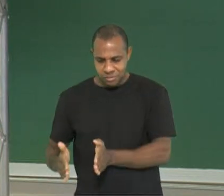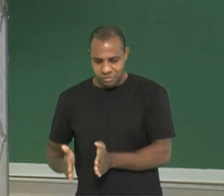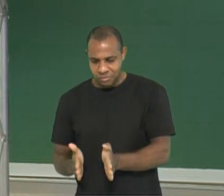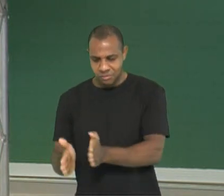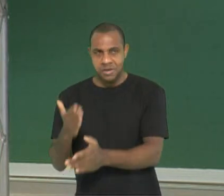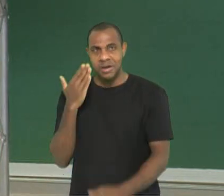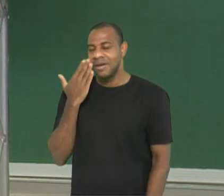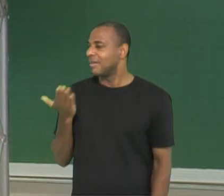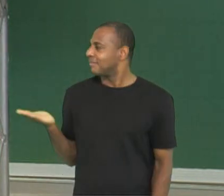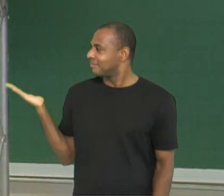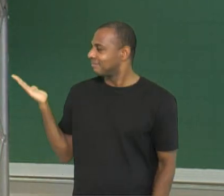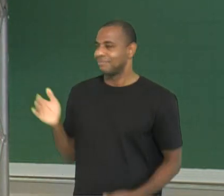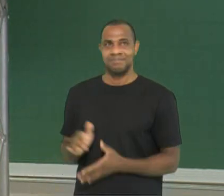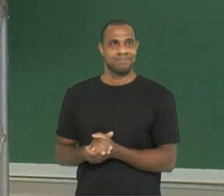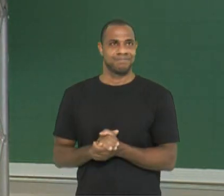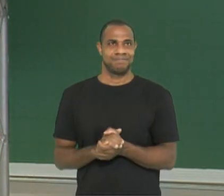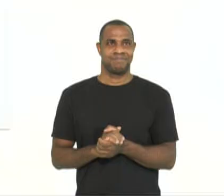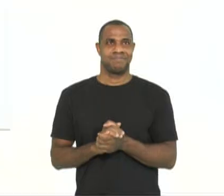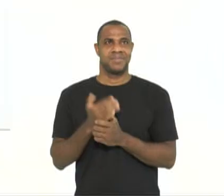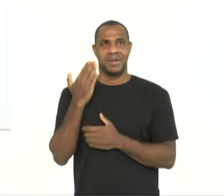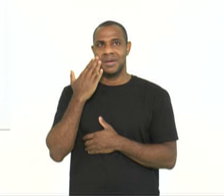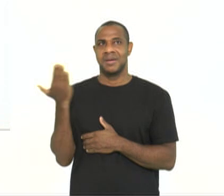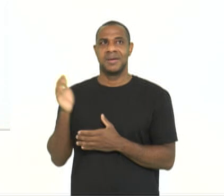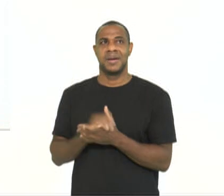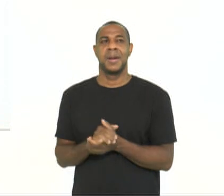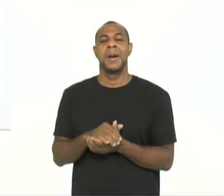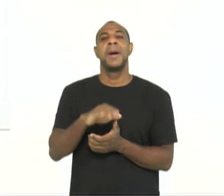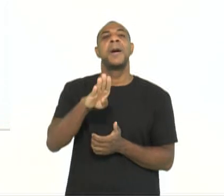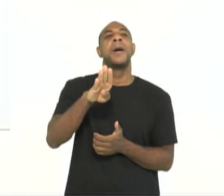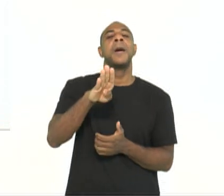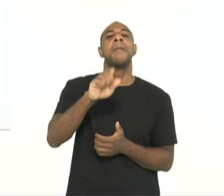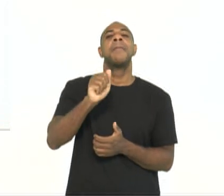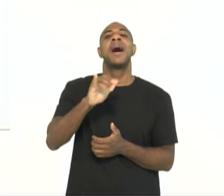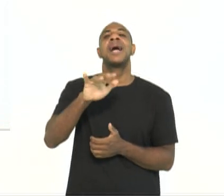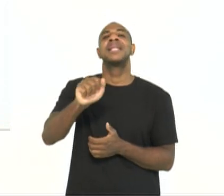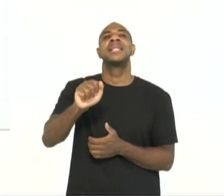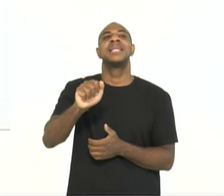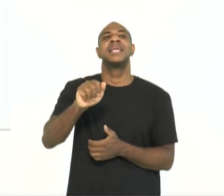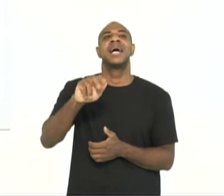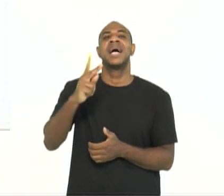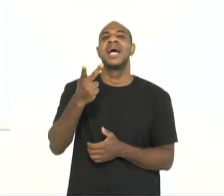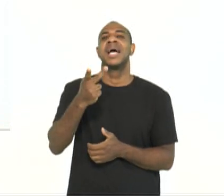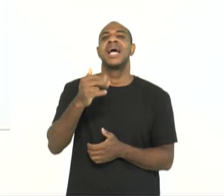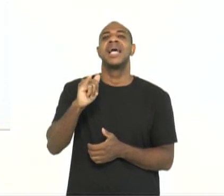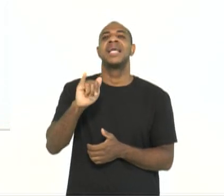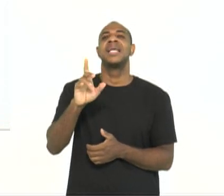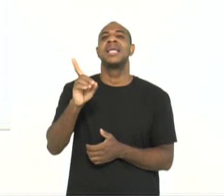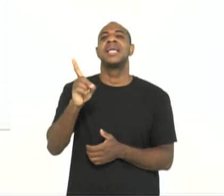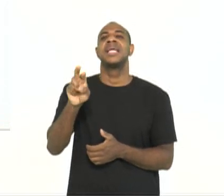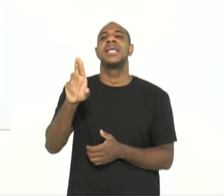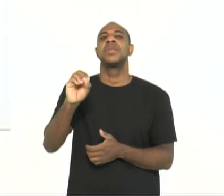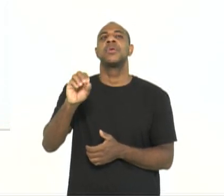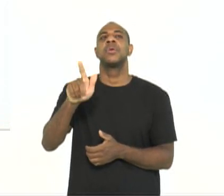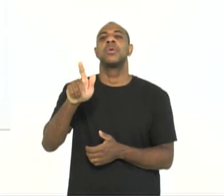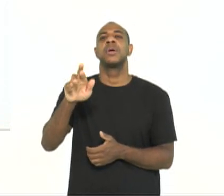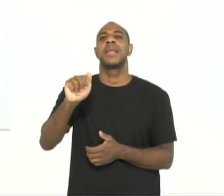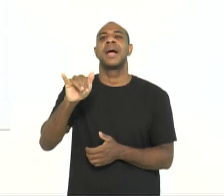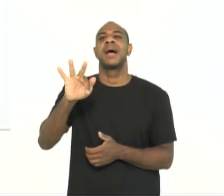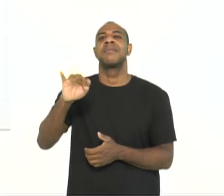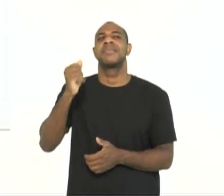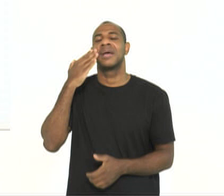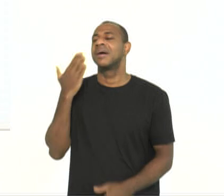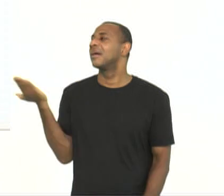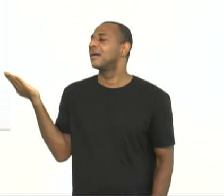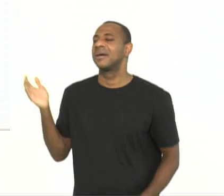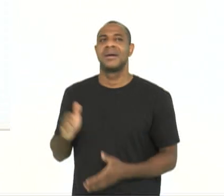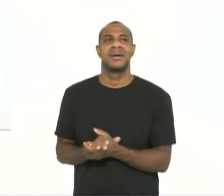olha para essa imagem que está aparecendo na sua tela. Quando você observa essa imagem, você está vendo uma série de formas de relevo, você